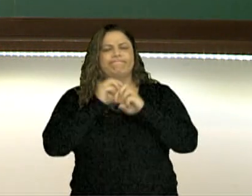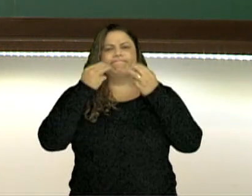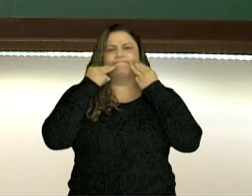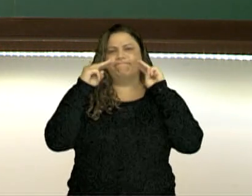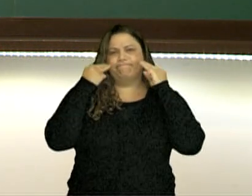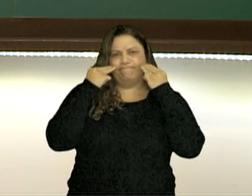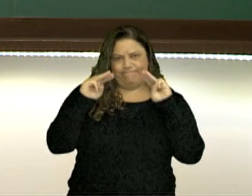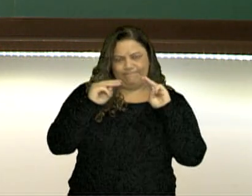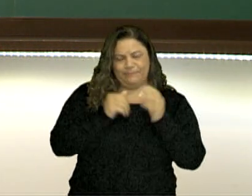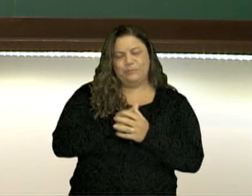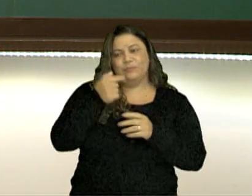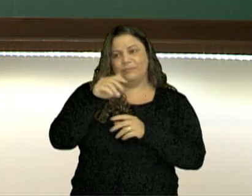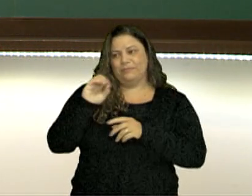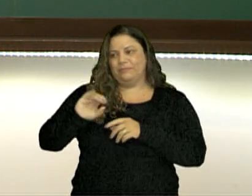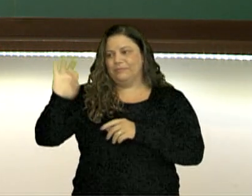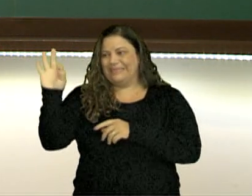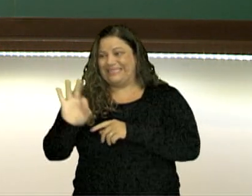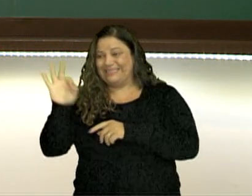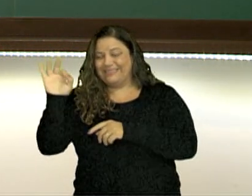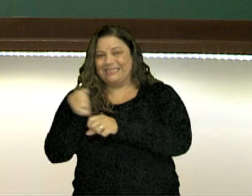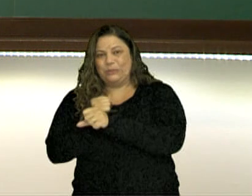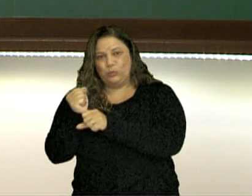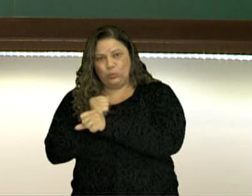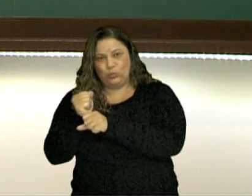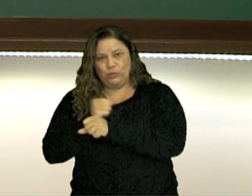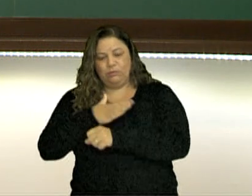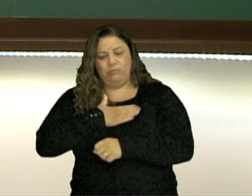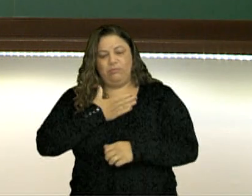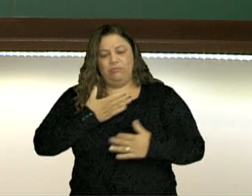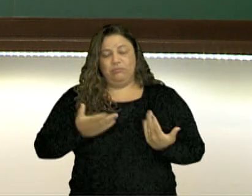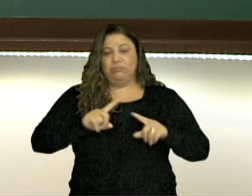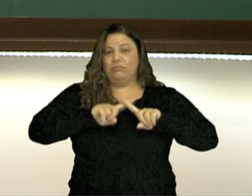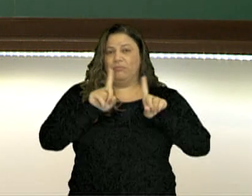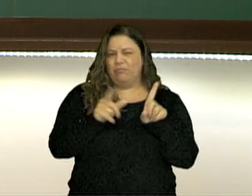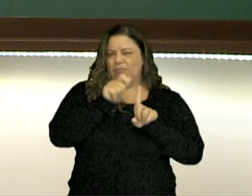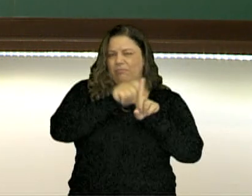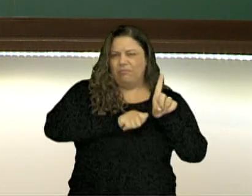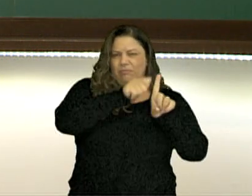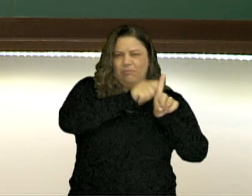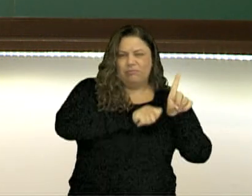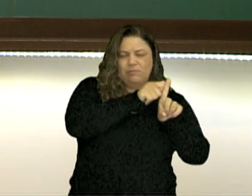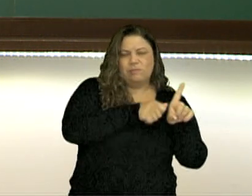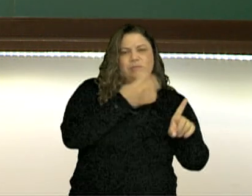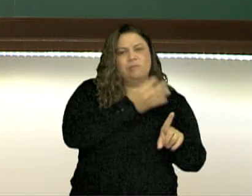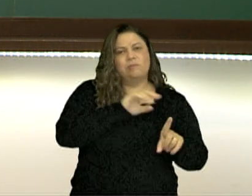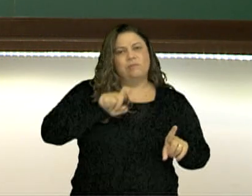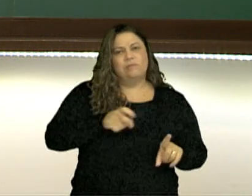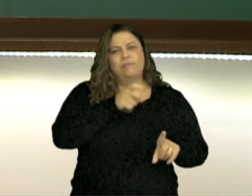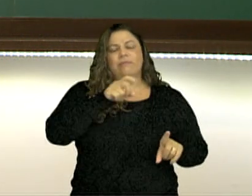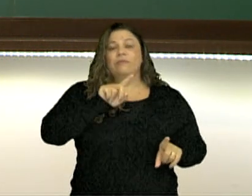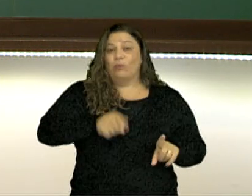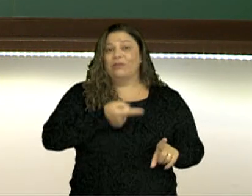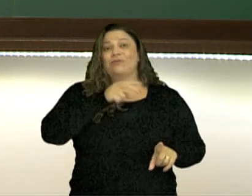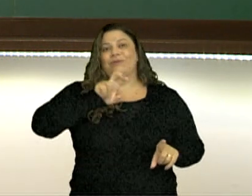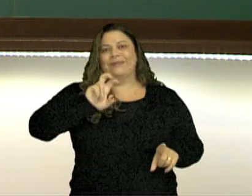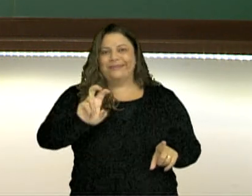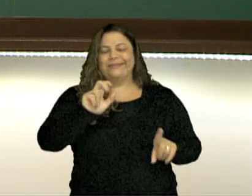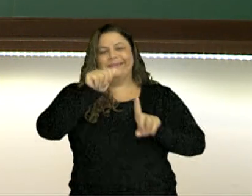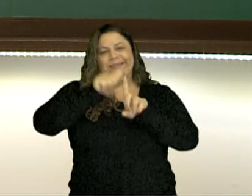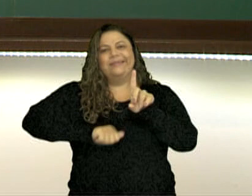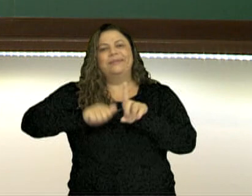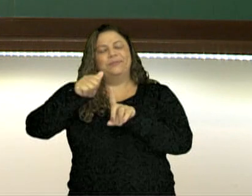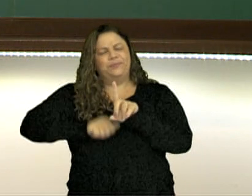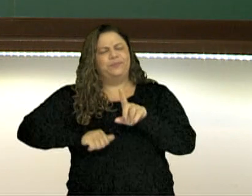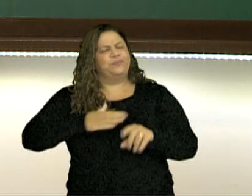taxa de 70% ao ano assusta as pessoas, mas se eu digo que a taxa é mensal de 4,5% ao mês, é uma